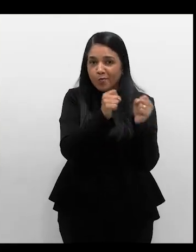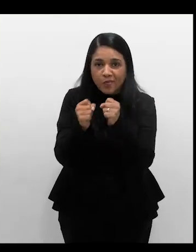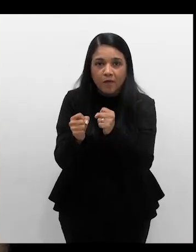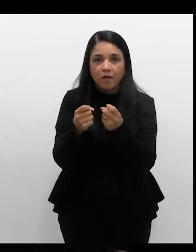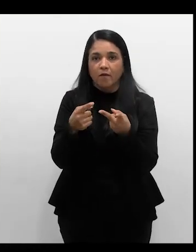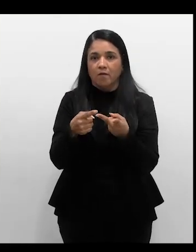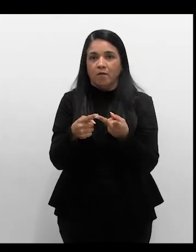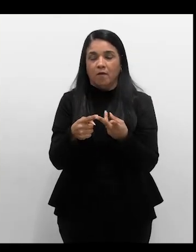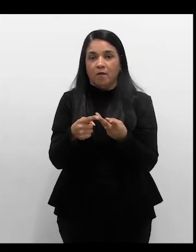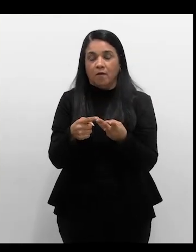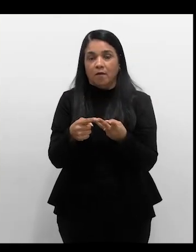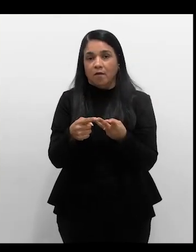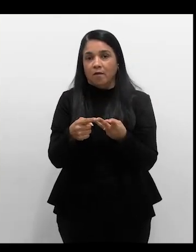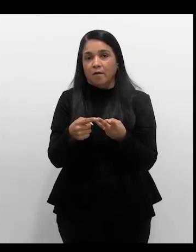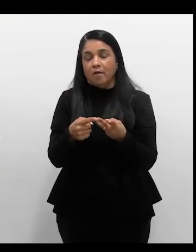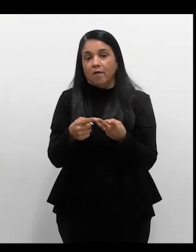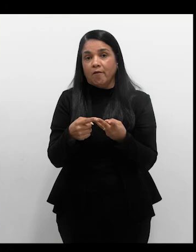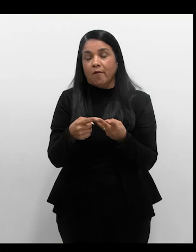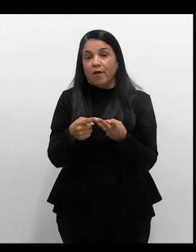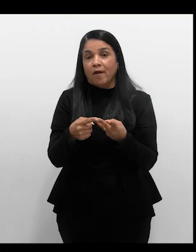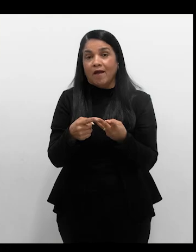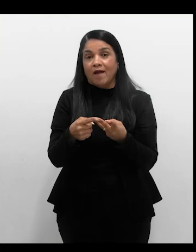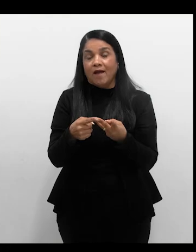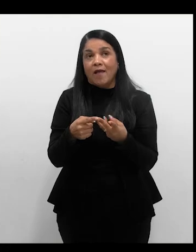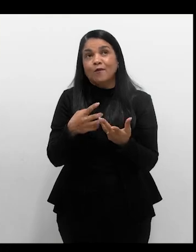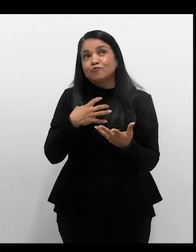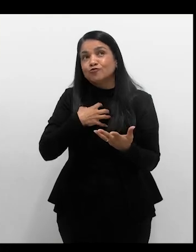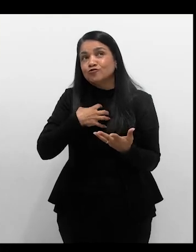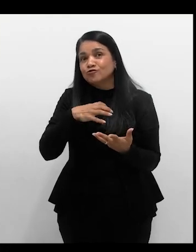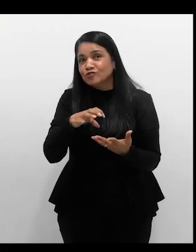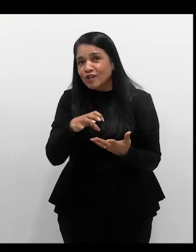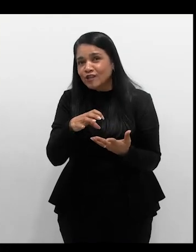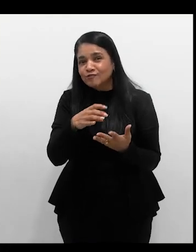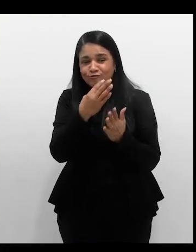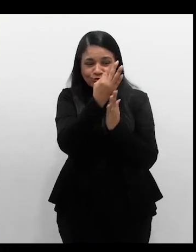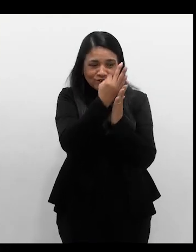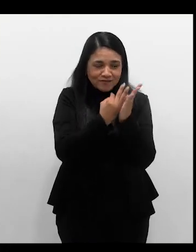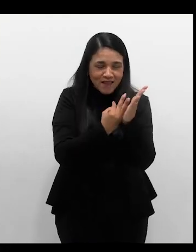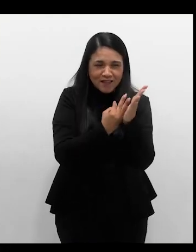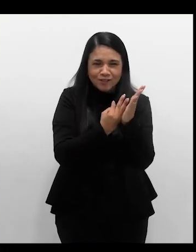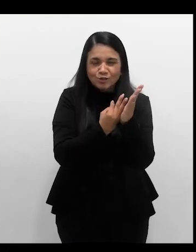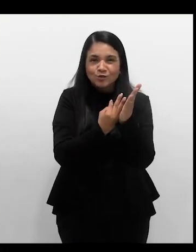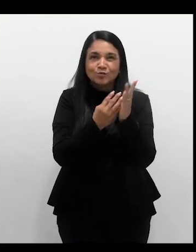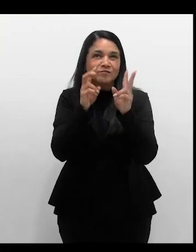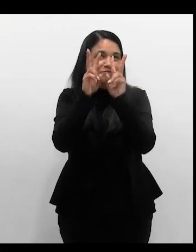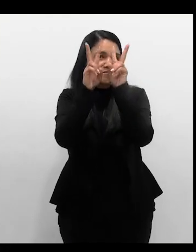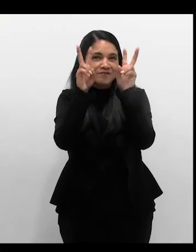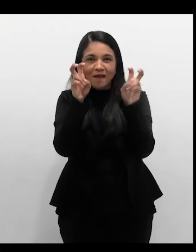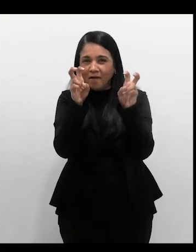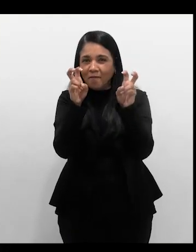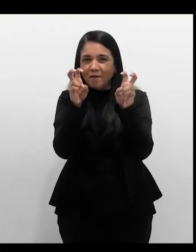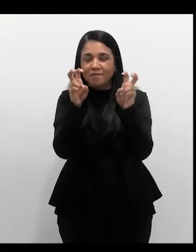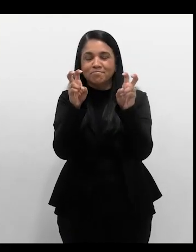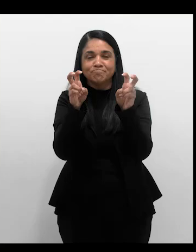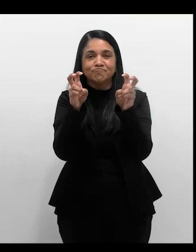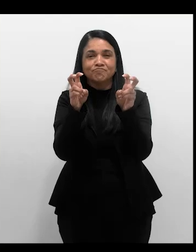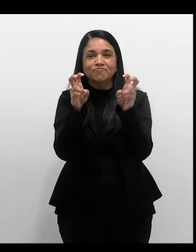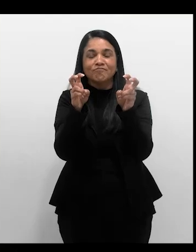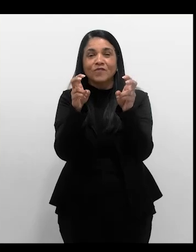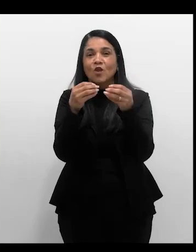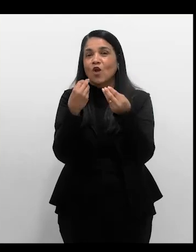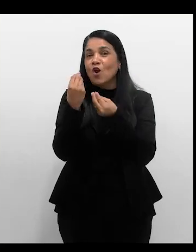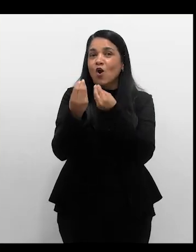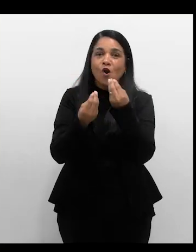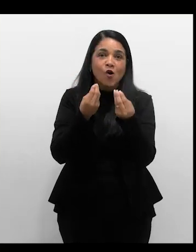enfim, por poder. Então, assim, mas a maneira também como ele trata, assim, não é só o assunto, é a maneira como